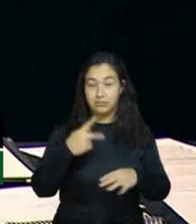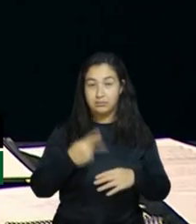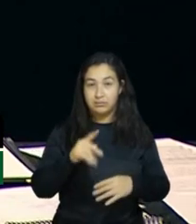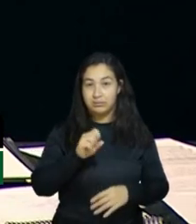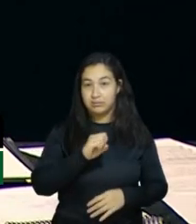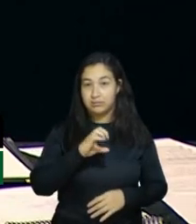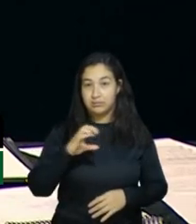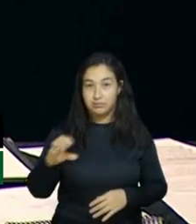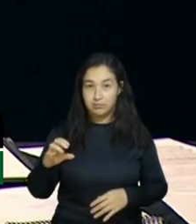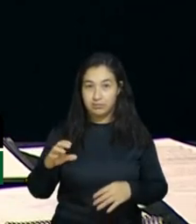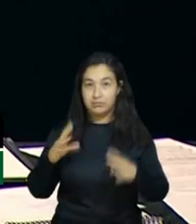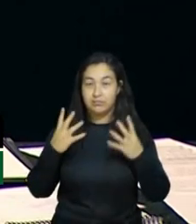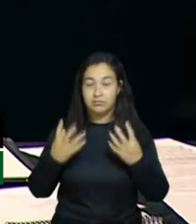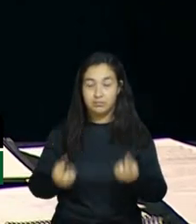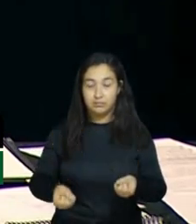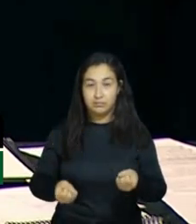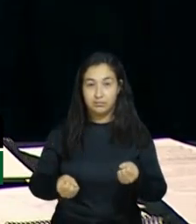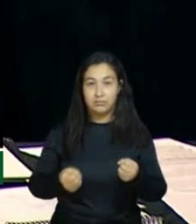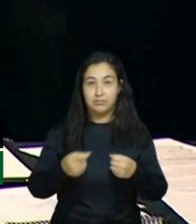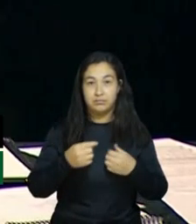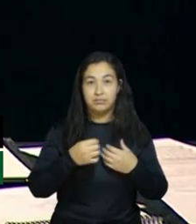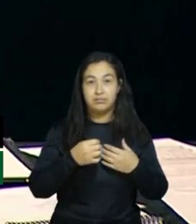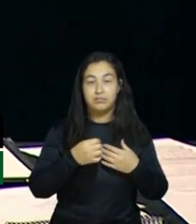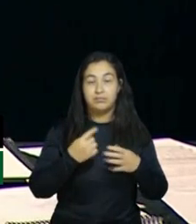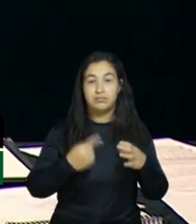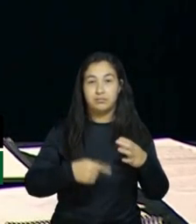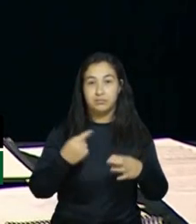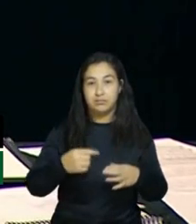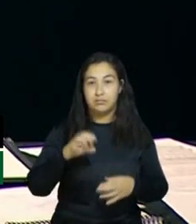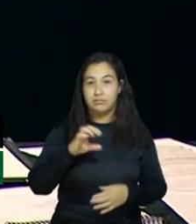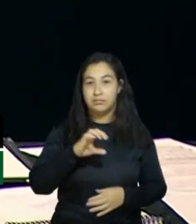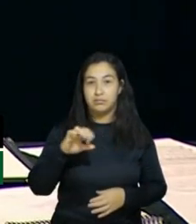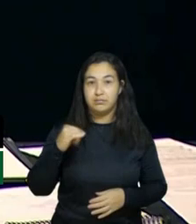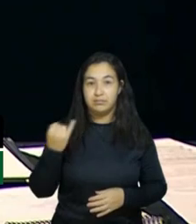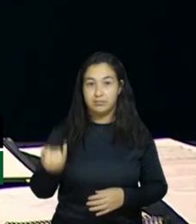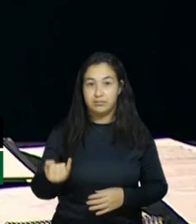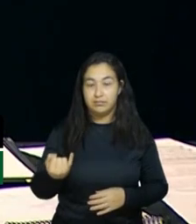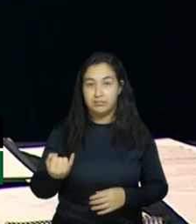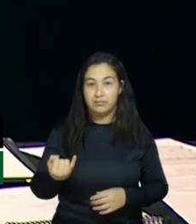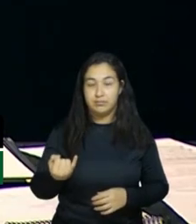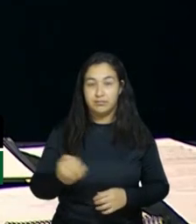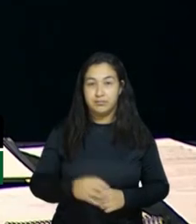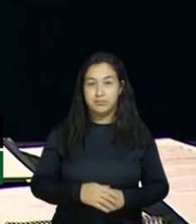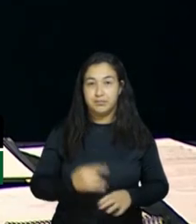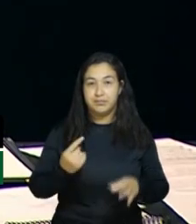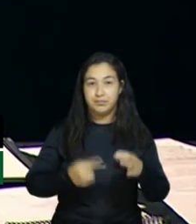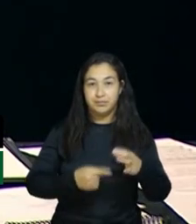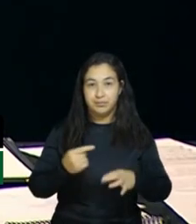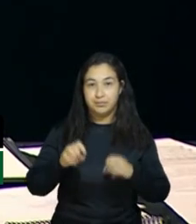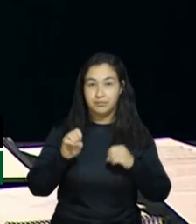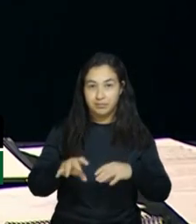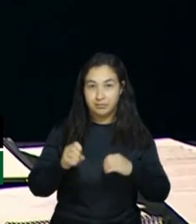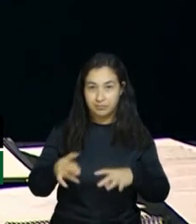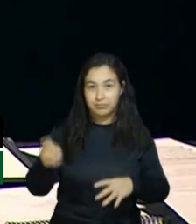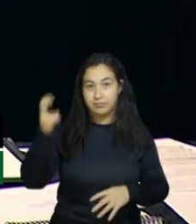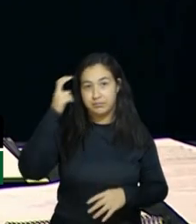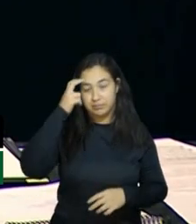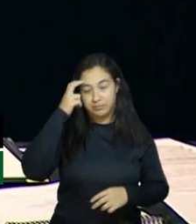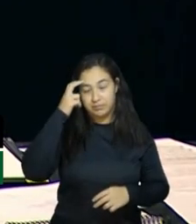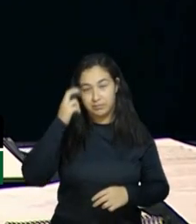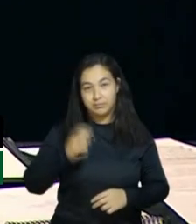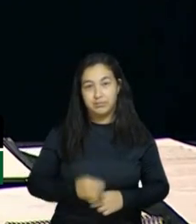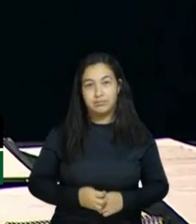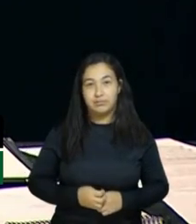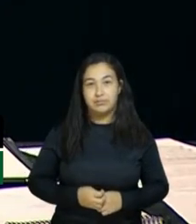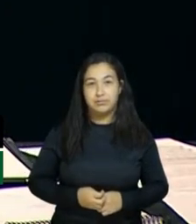pareceres favoráveis das comissões de Constituição e Justiça, relator deputado Márcio Machado, Comissão de Educação e Cultura, relatoria deputado